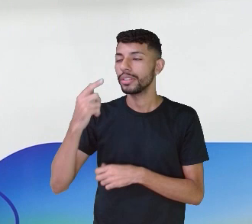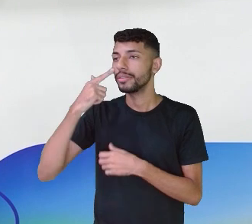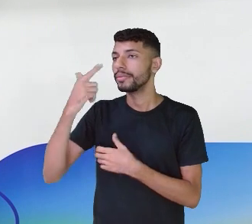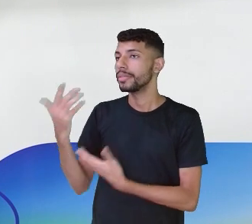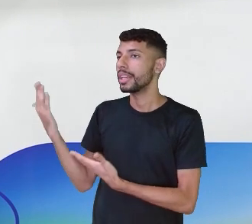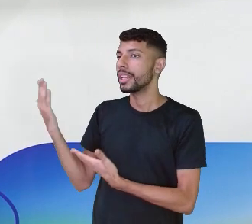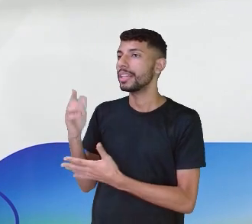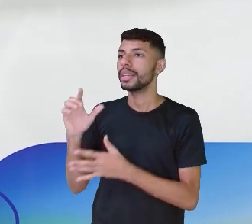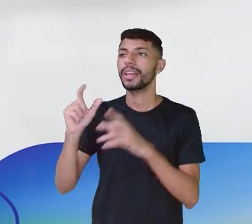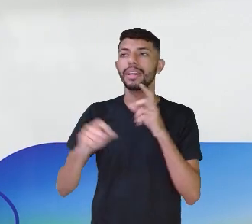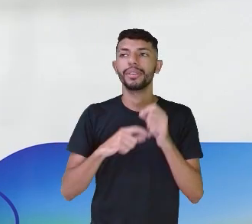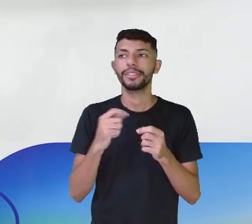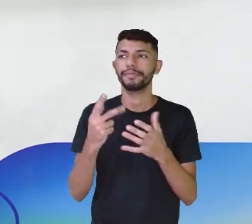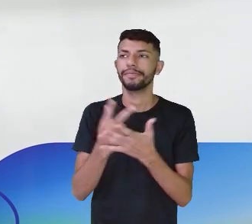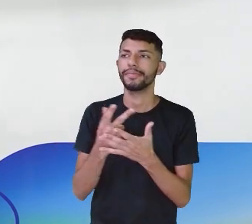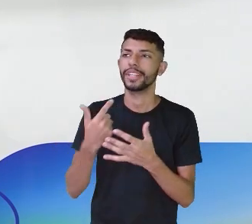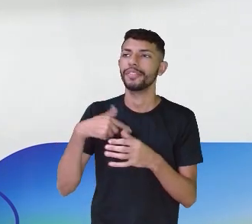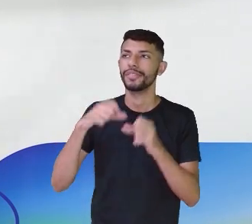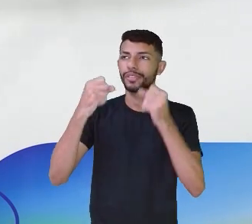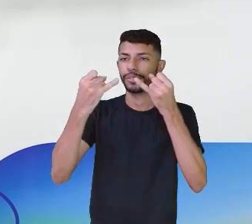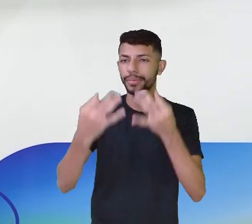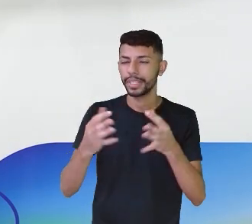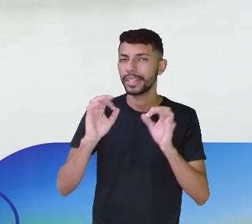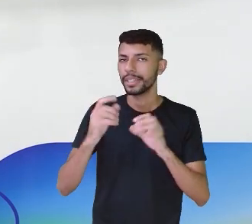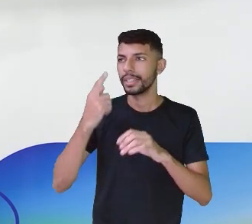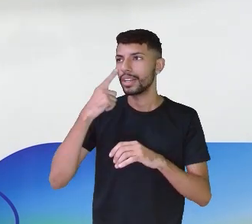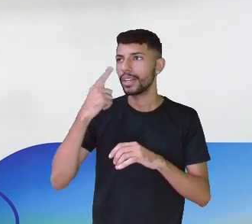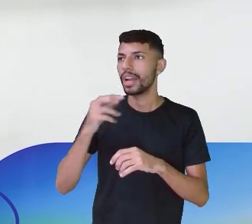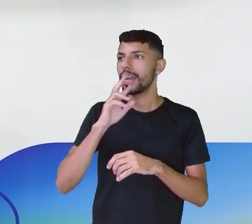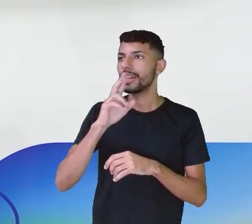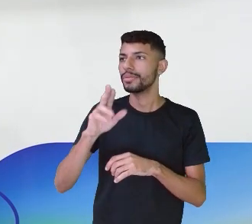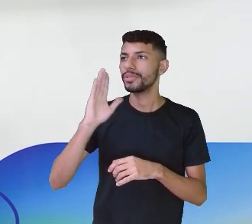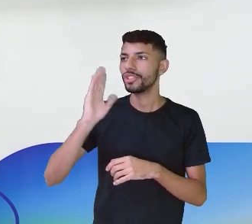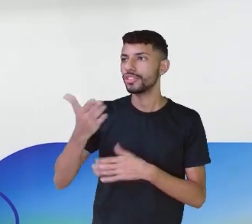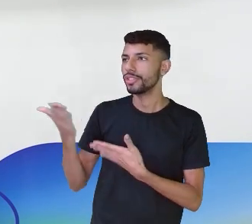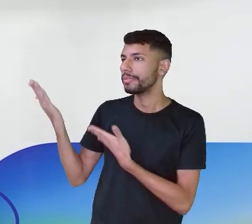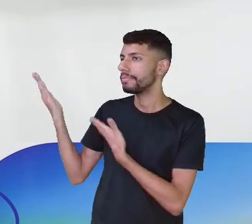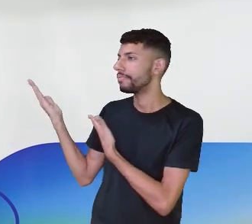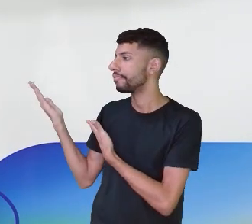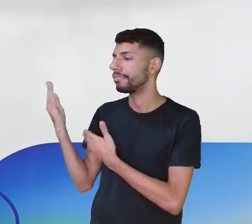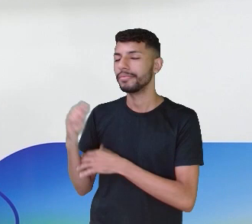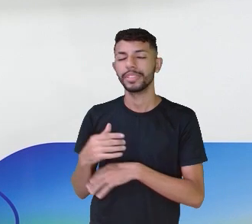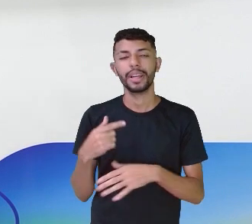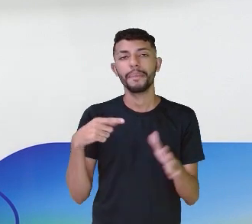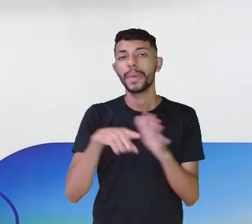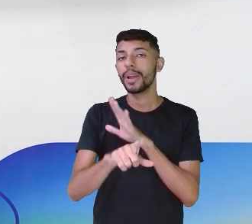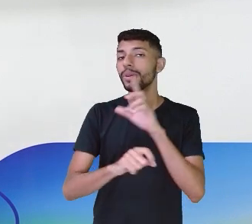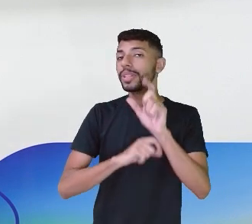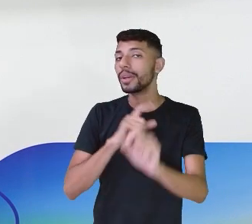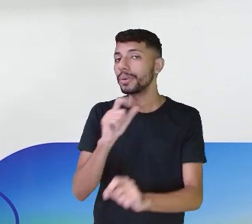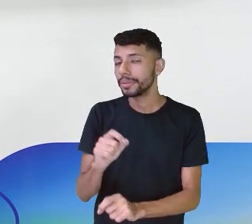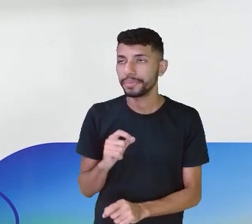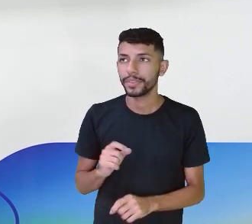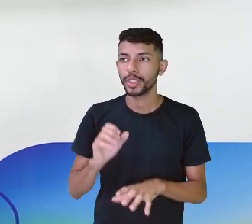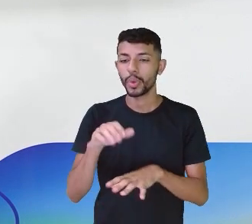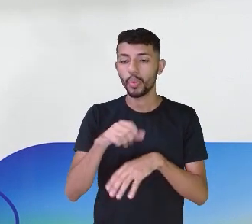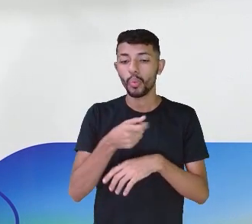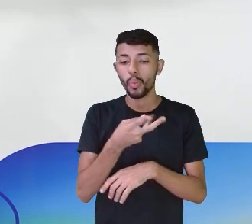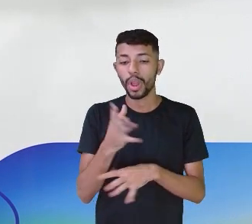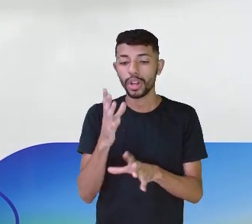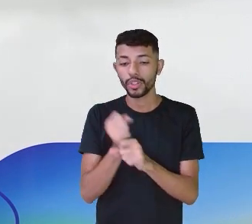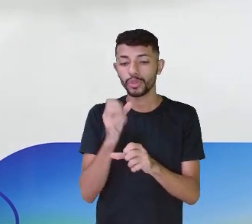veio um spoiler, né? Eu vou explicar, mas a resposta já está aí. A pergunta era: quantos